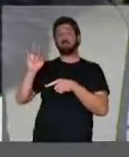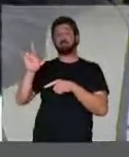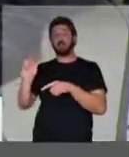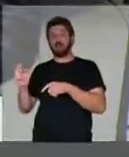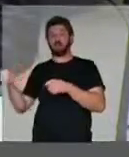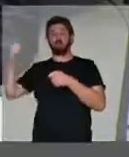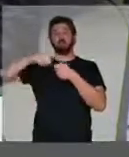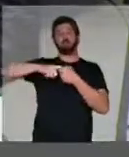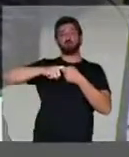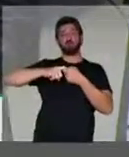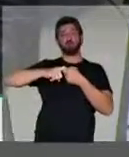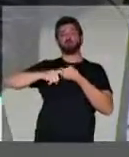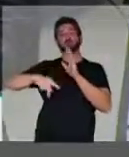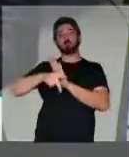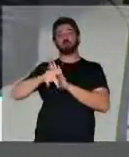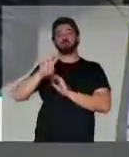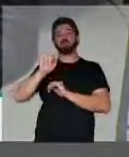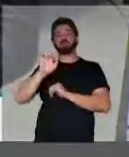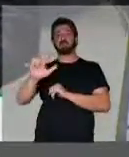Moura, o